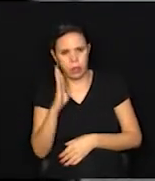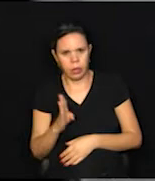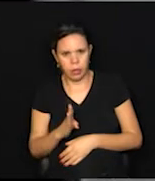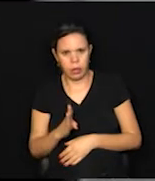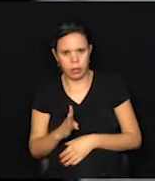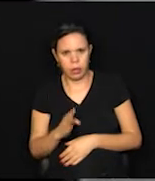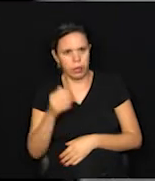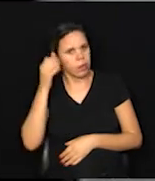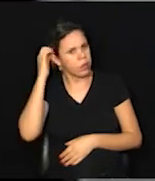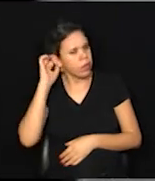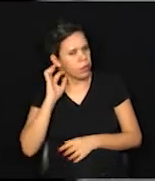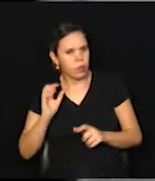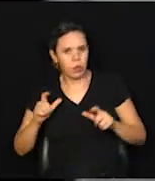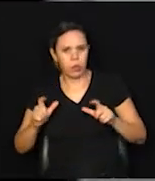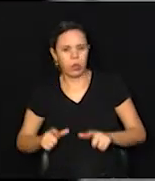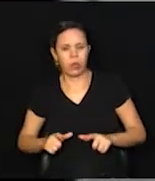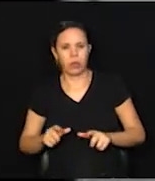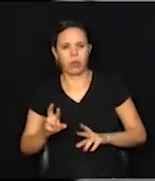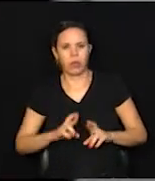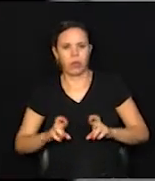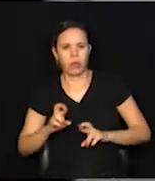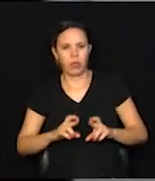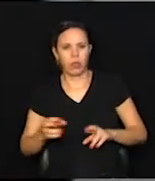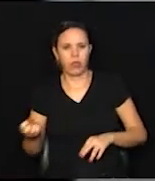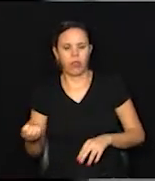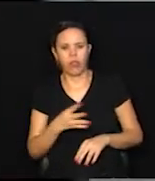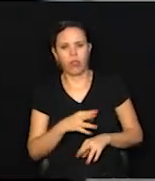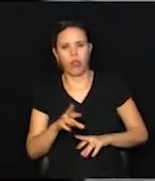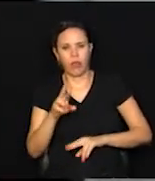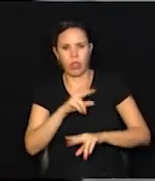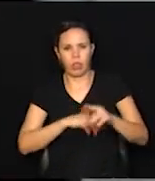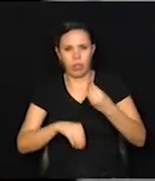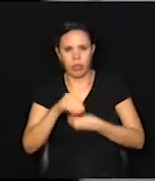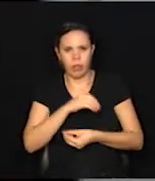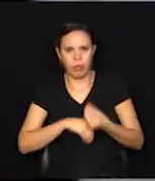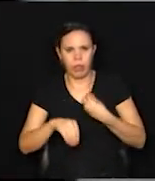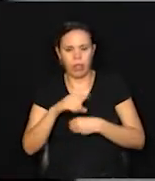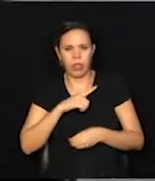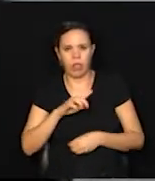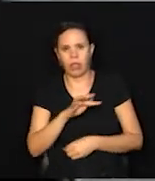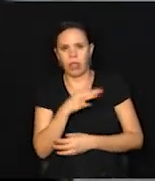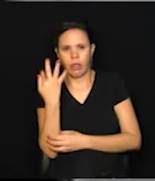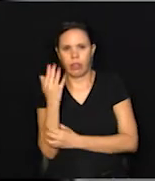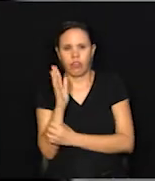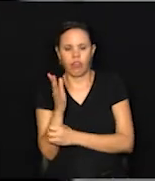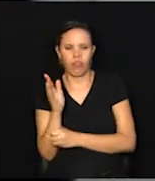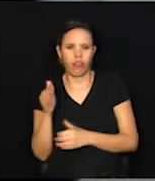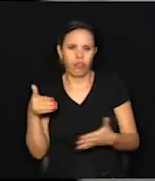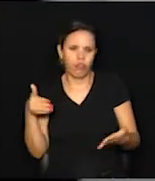ser um laboratório de novas variantes. Nós temos, a França já restringiu, né,